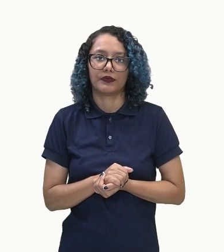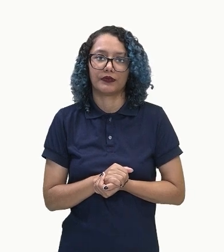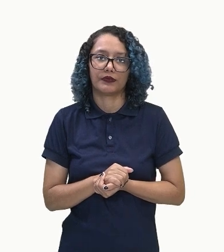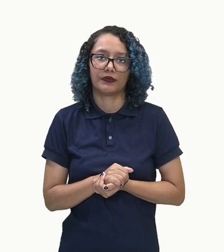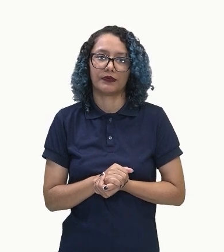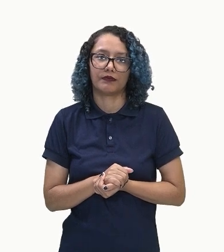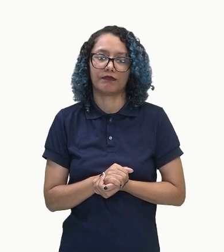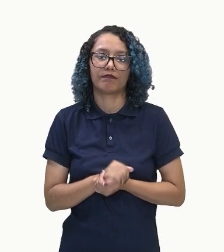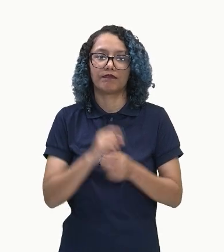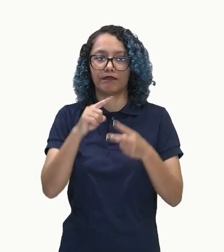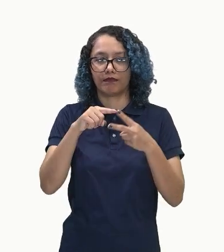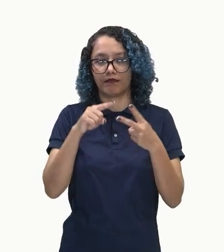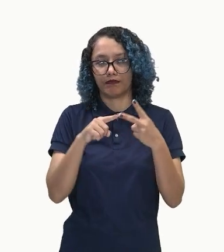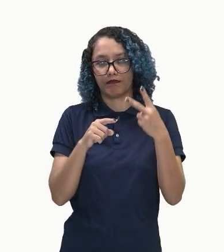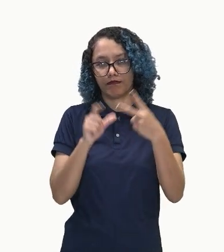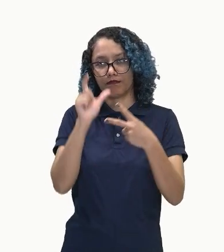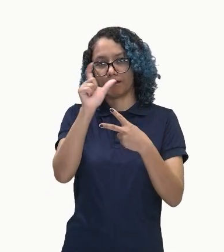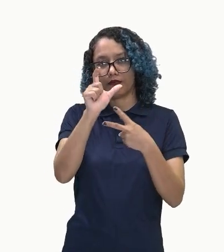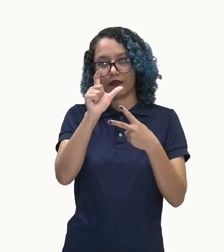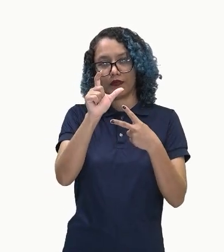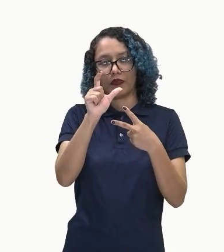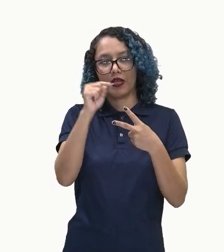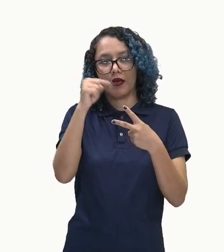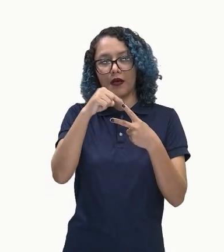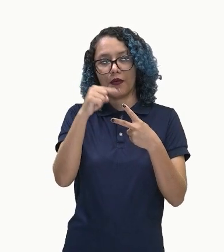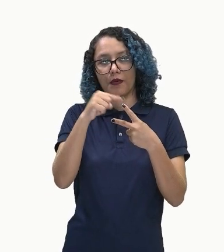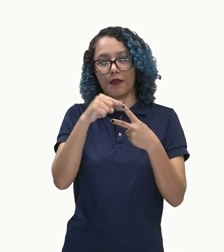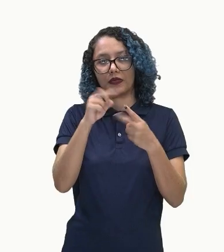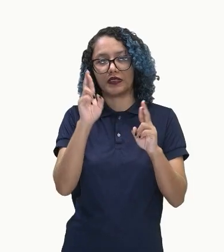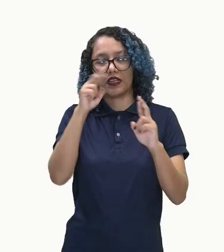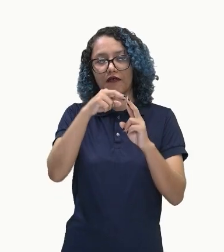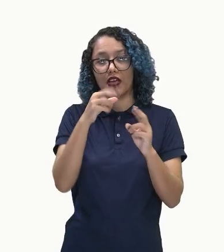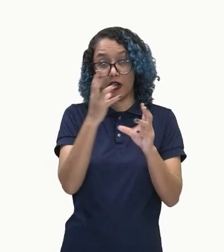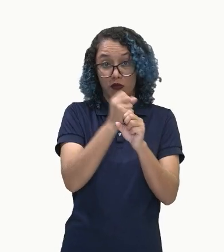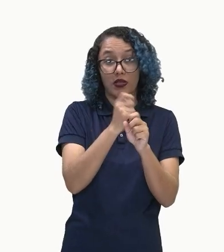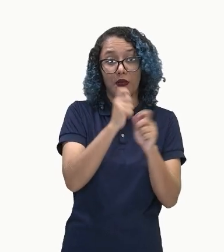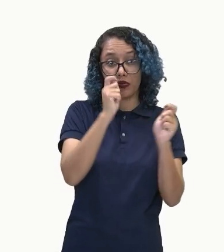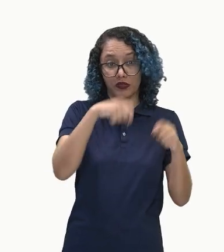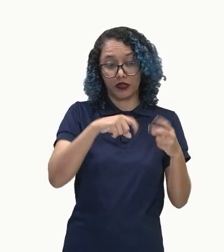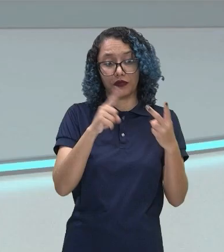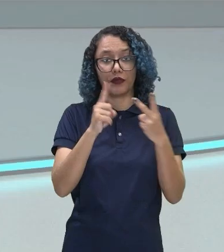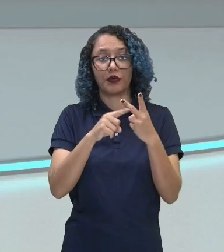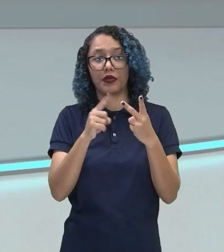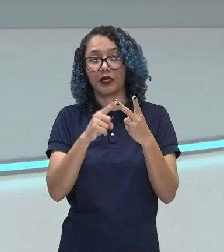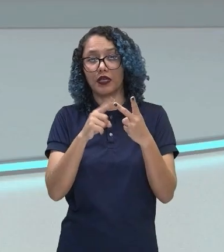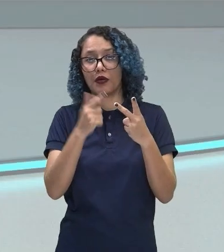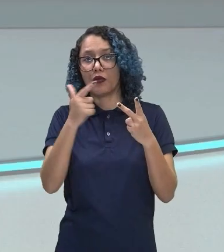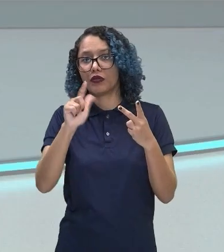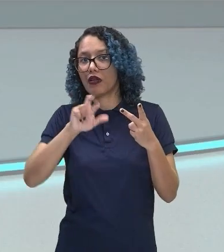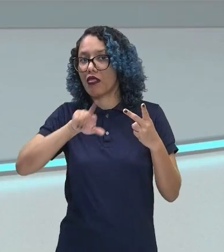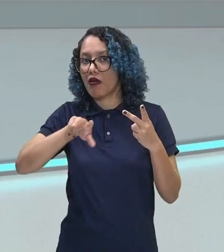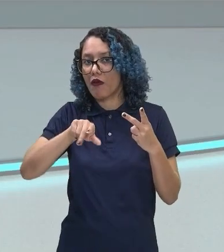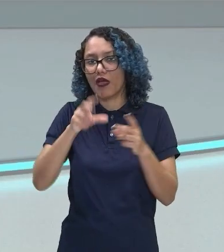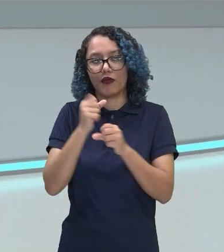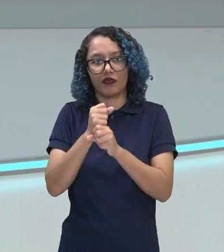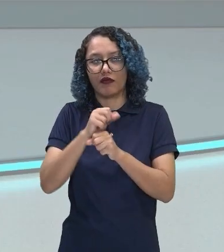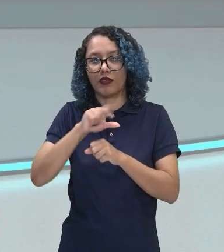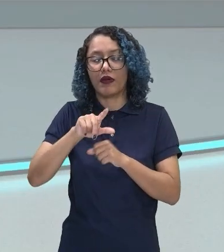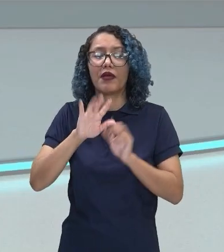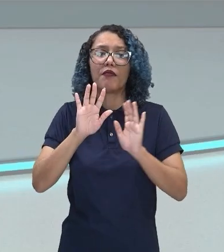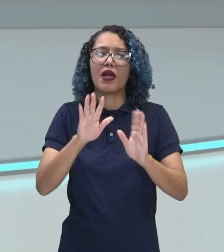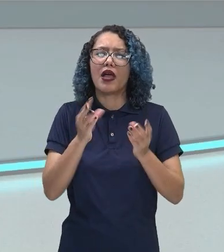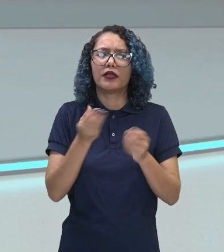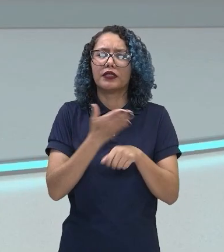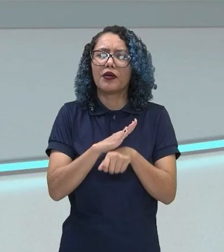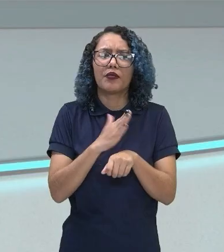contáveis, tá? E uncountable são substantivos incontáveis. Mas o que que isso implica na prática? É o que nós vamos ver.